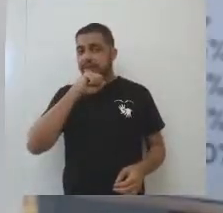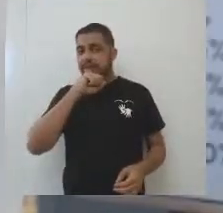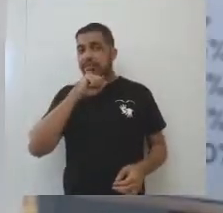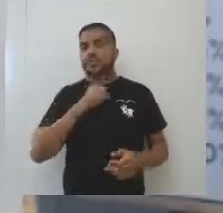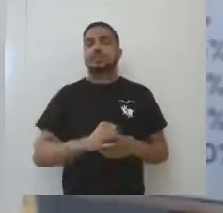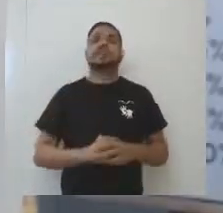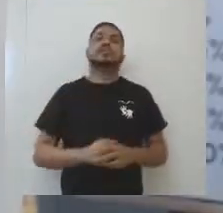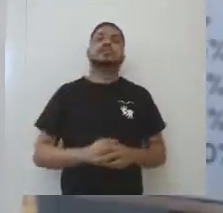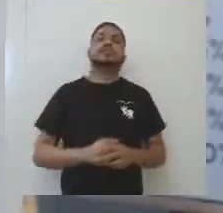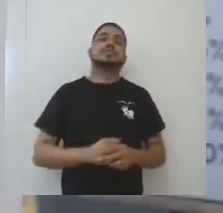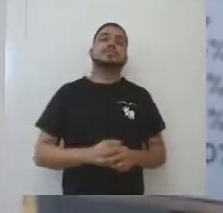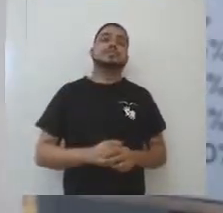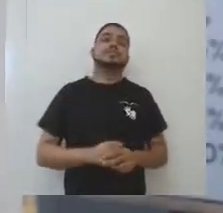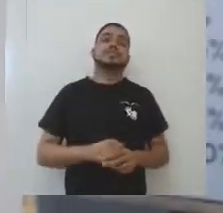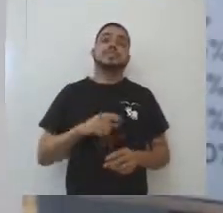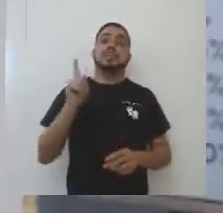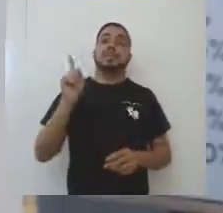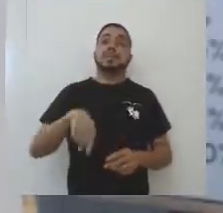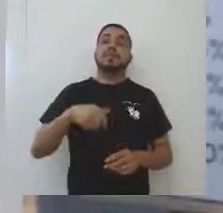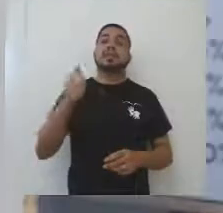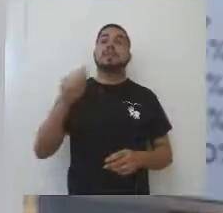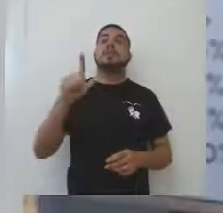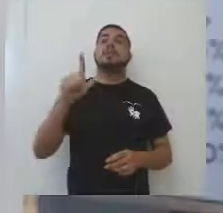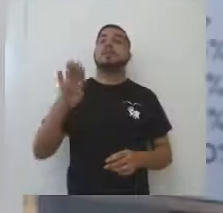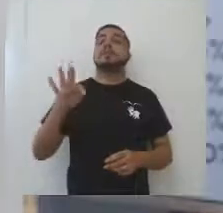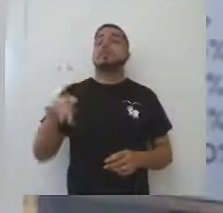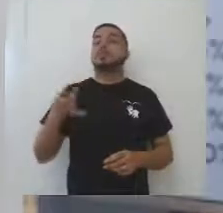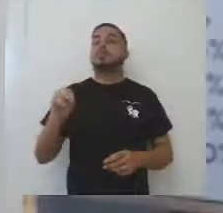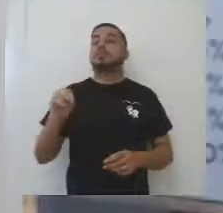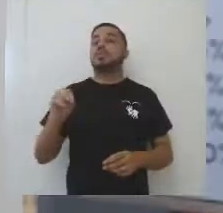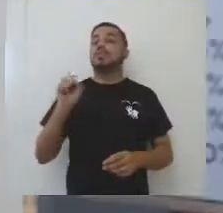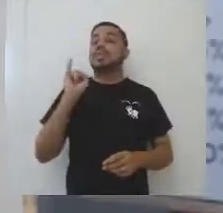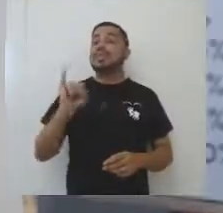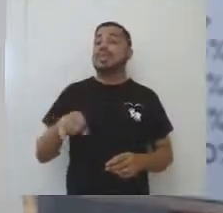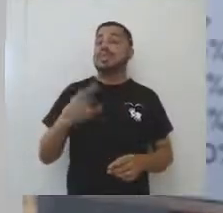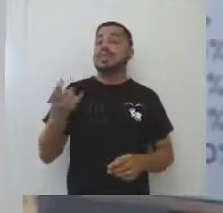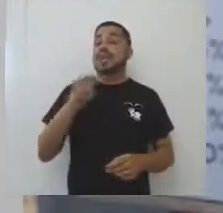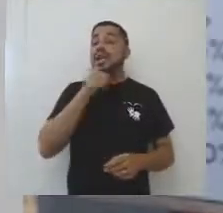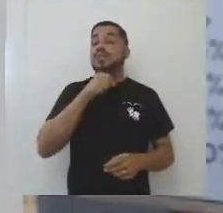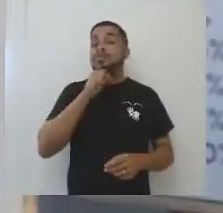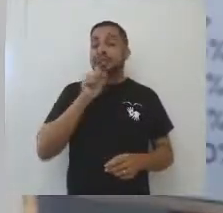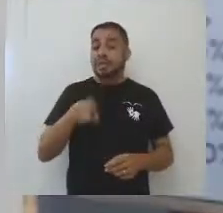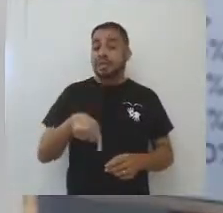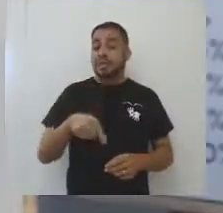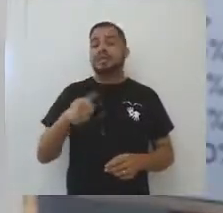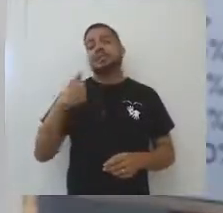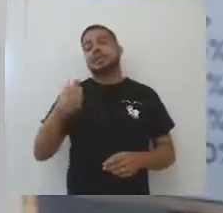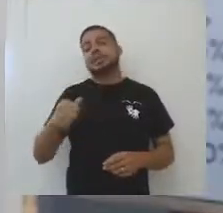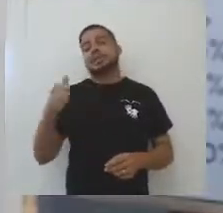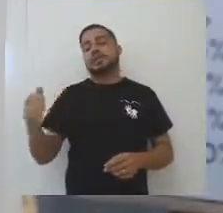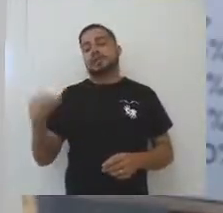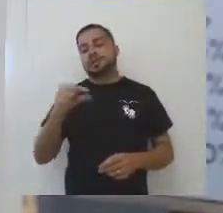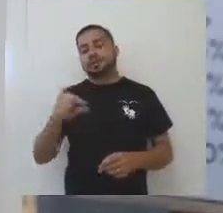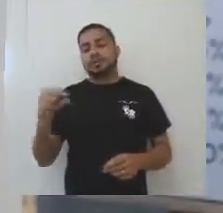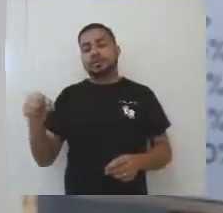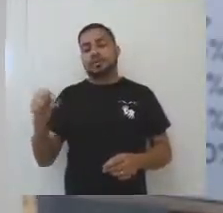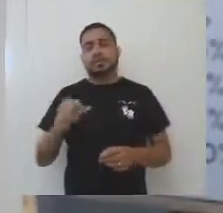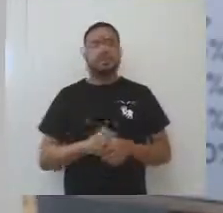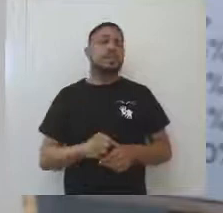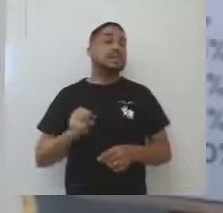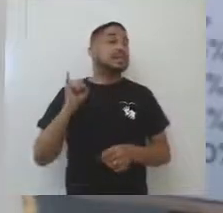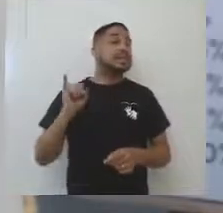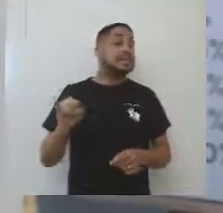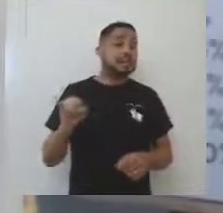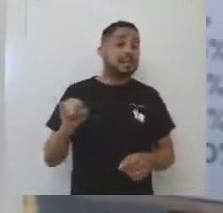o pai do pai é albino. Se o pai do pai é albino, então é azinho. E